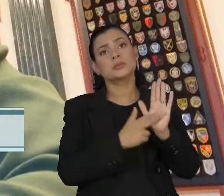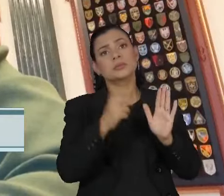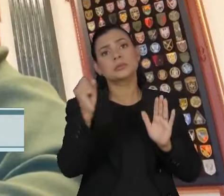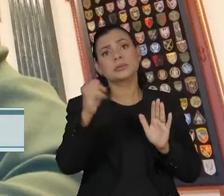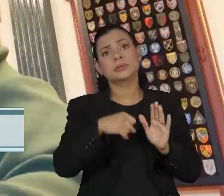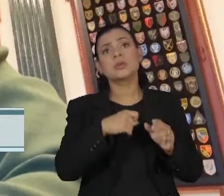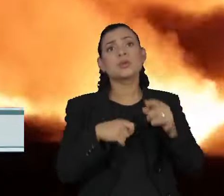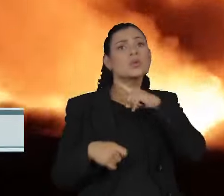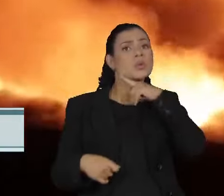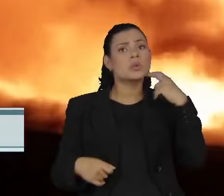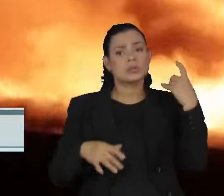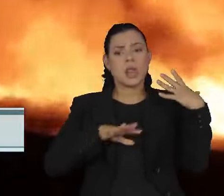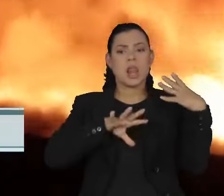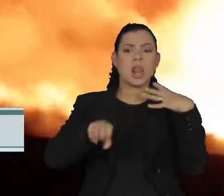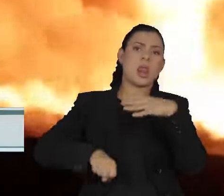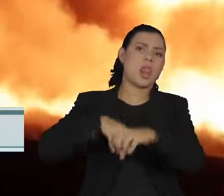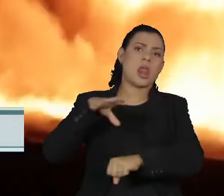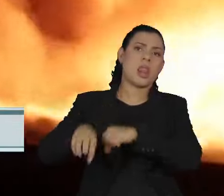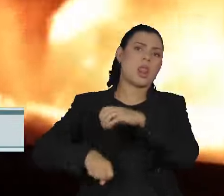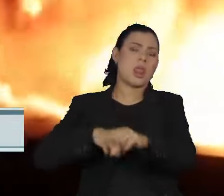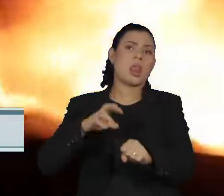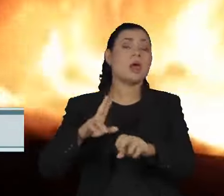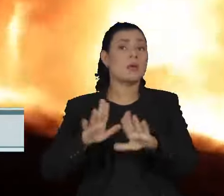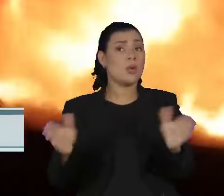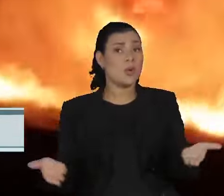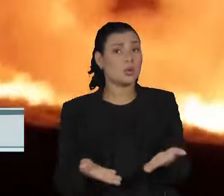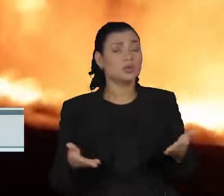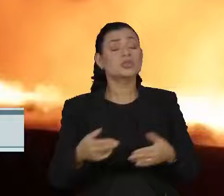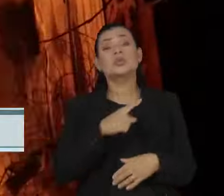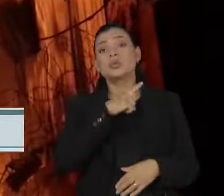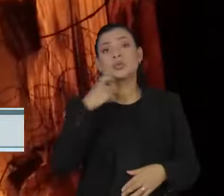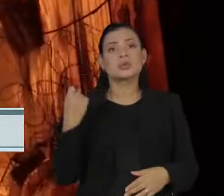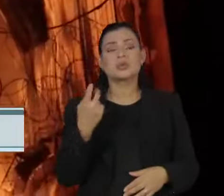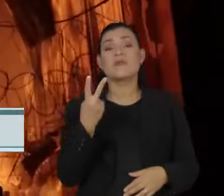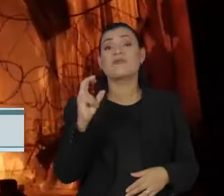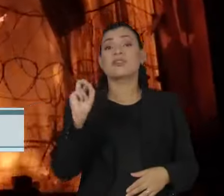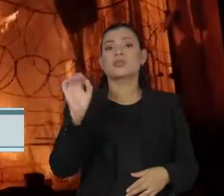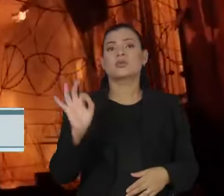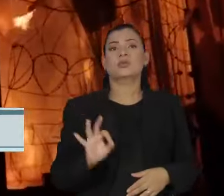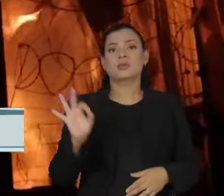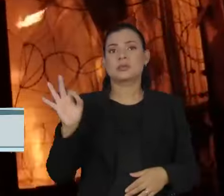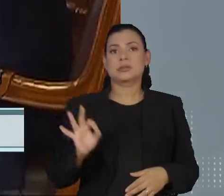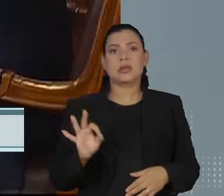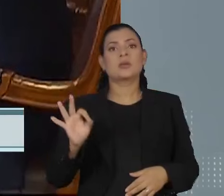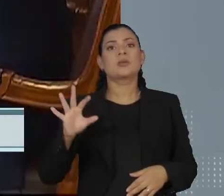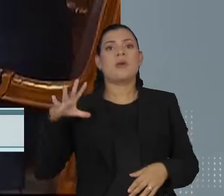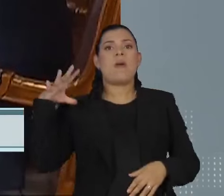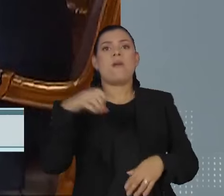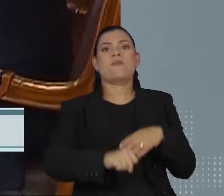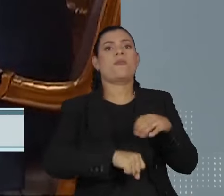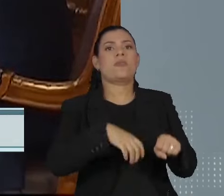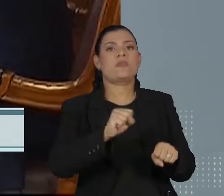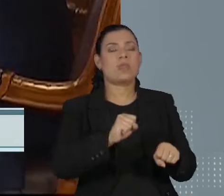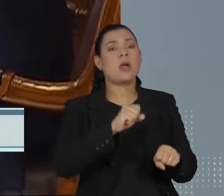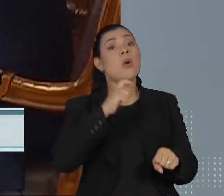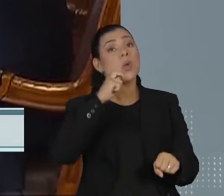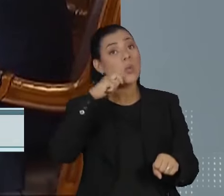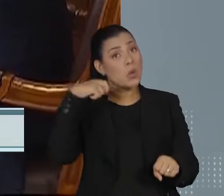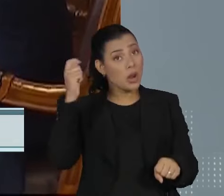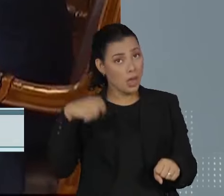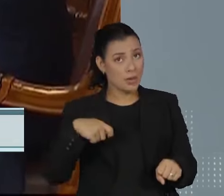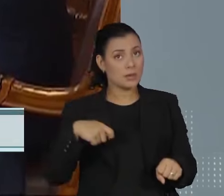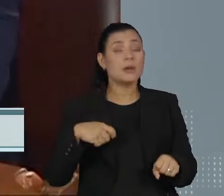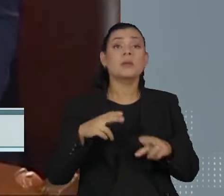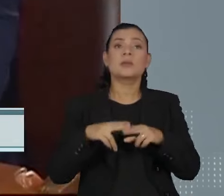tropas russas. A Rússia controla hoje 20% do território ucraniano. O presidente Vladimir